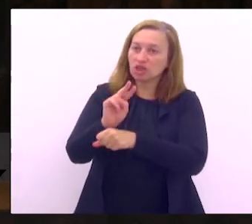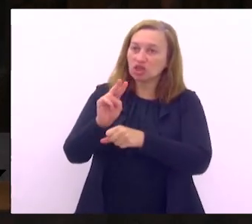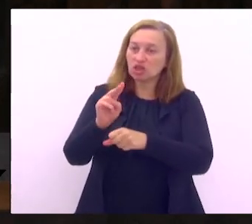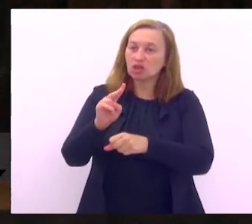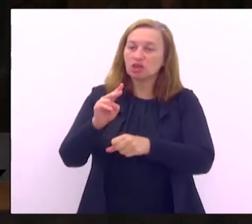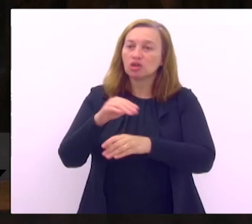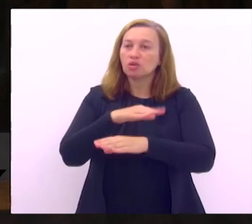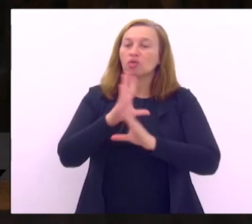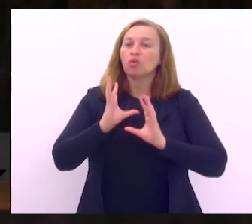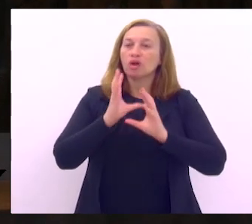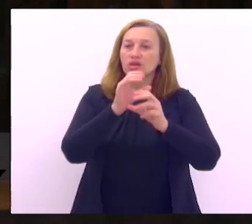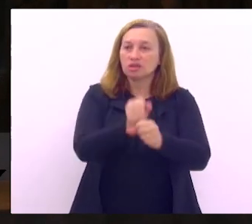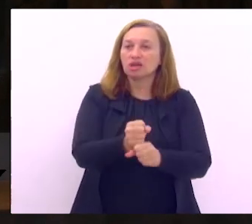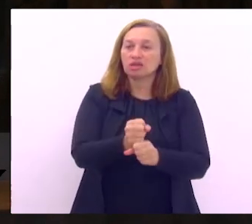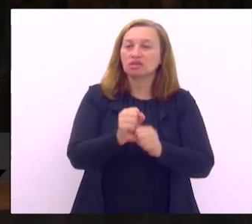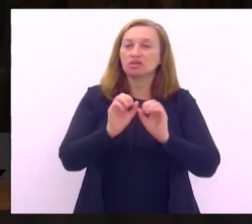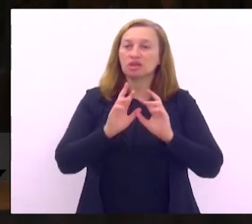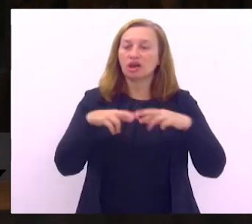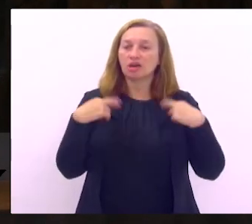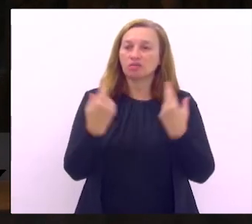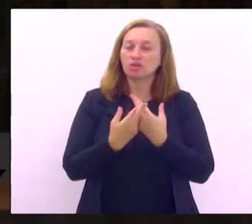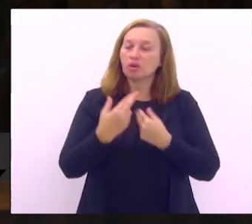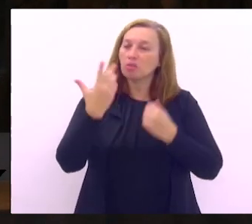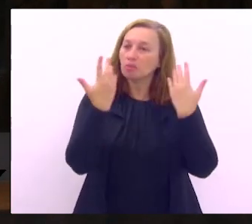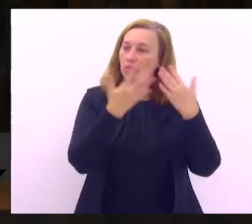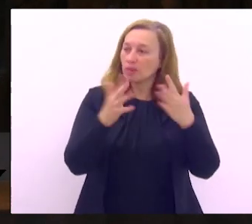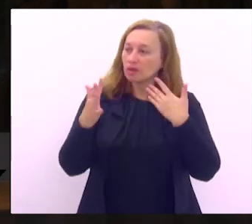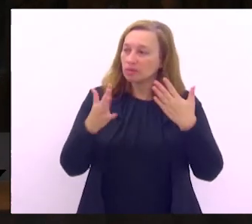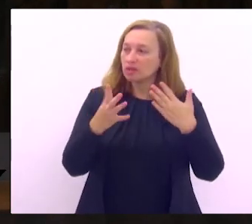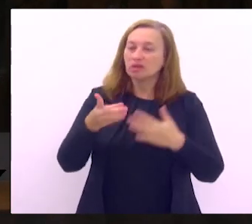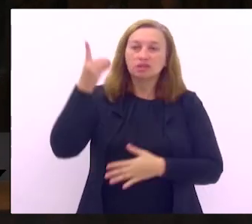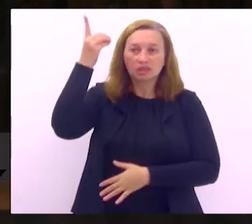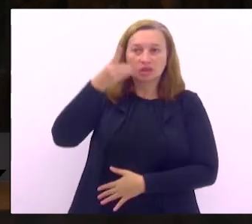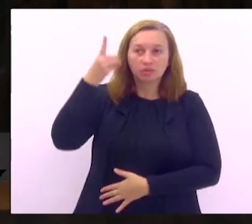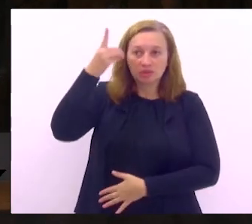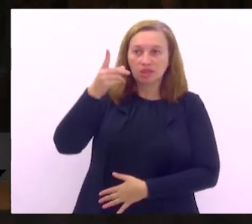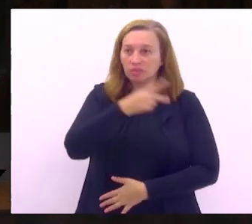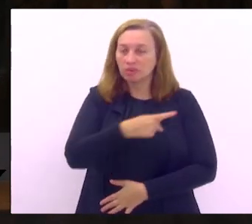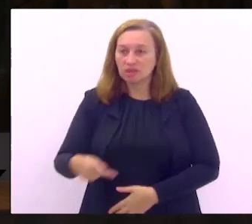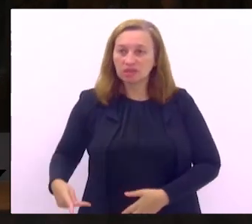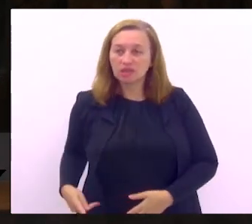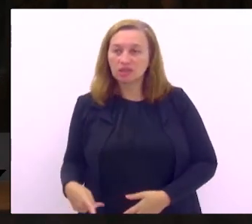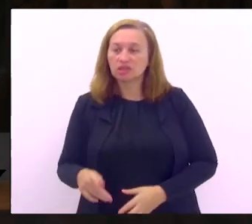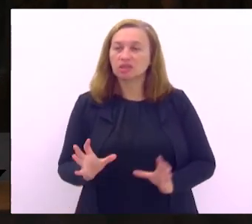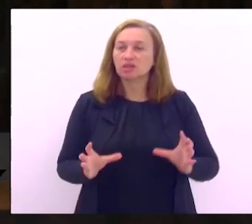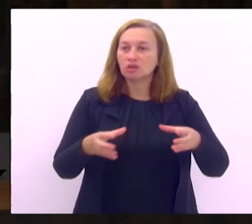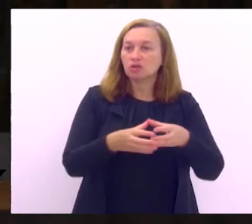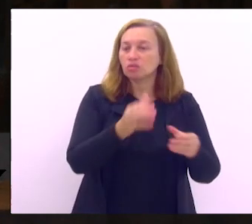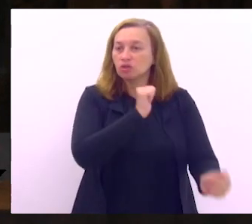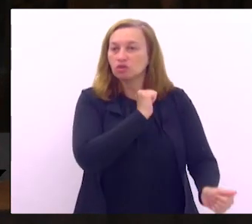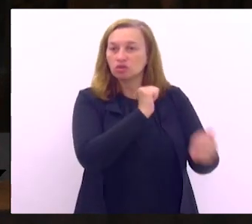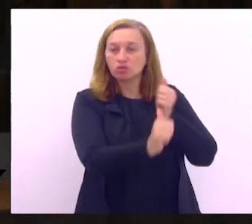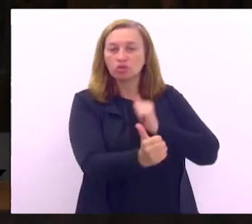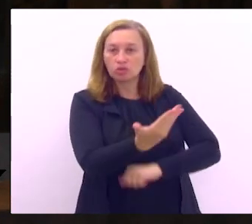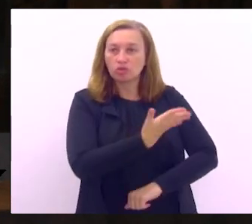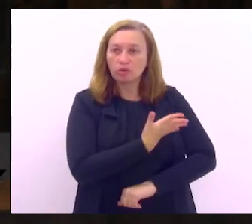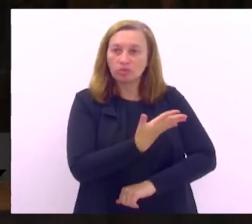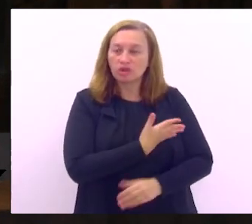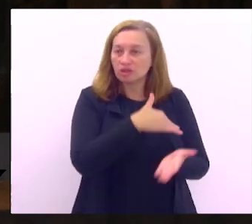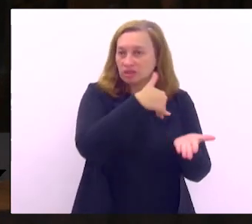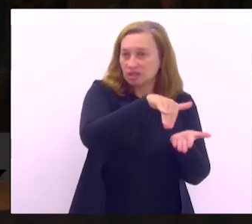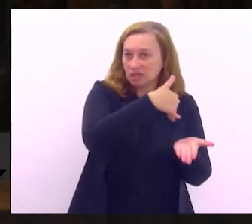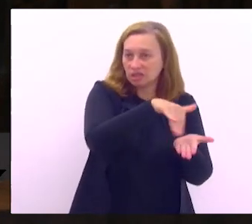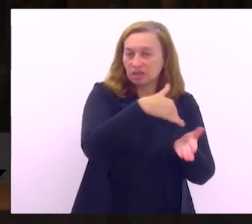resultado dessa reunião. Parabéns, mais uma vez, ao nobre deputado, presidente da Comissão de Esporte, um grande parceiro da nossa secretaria